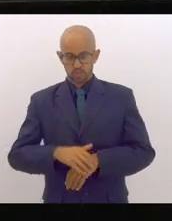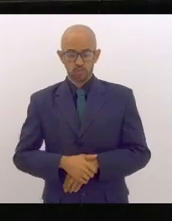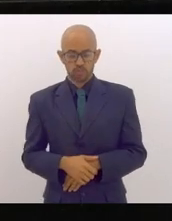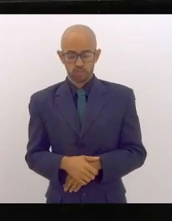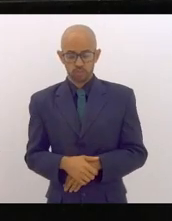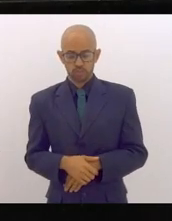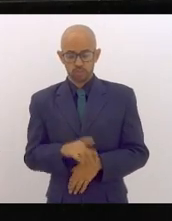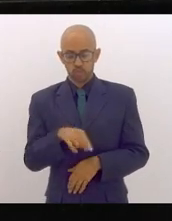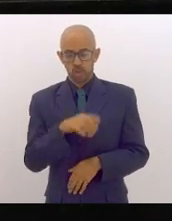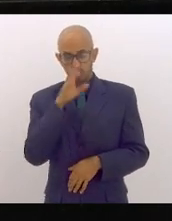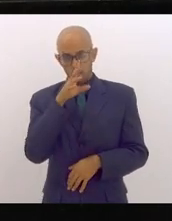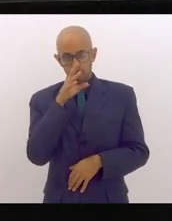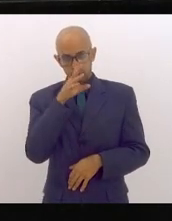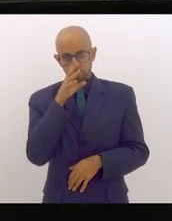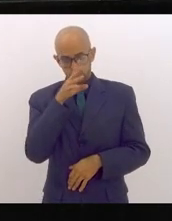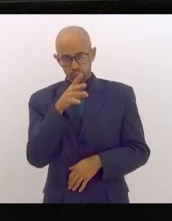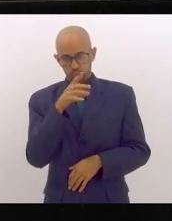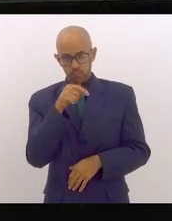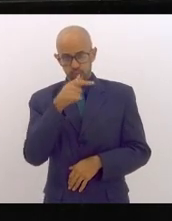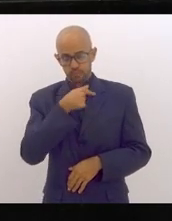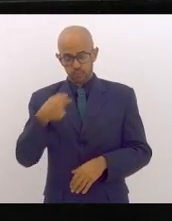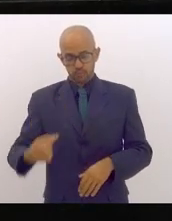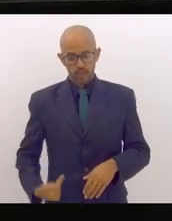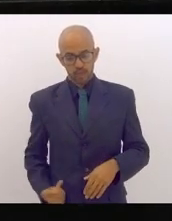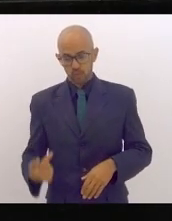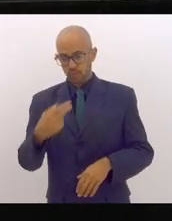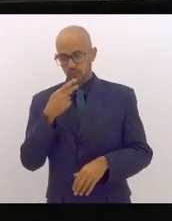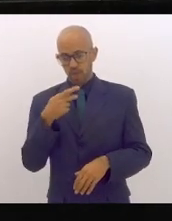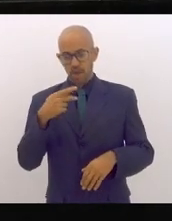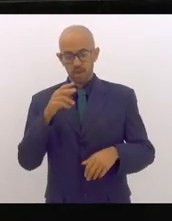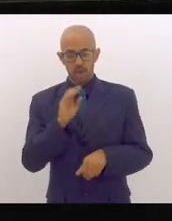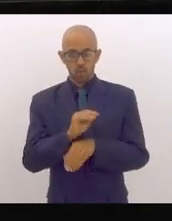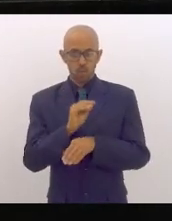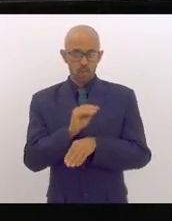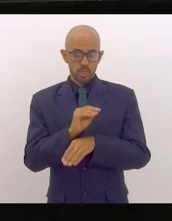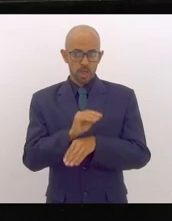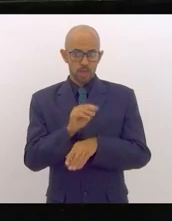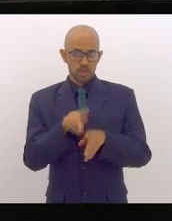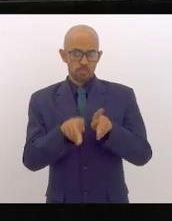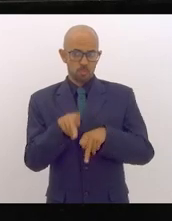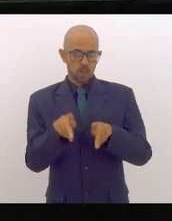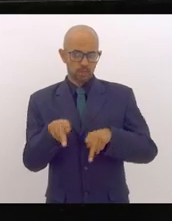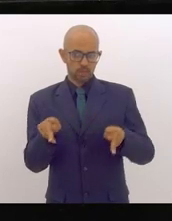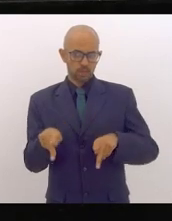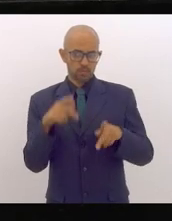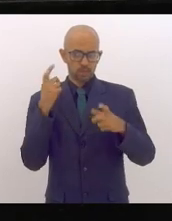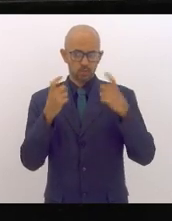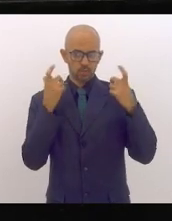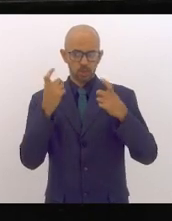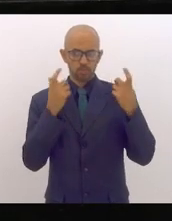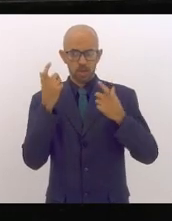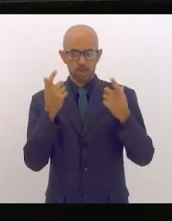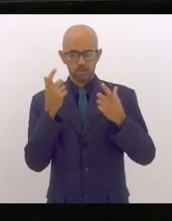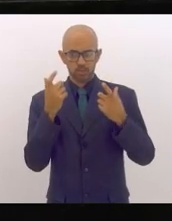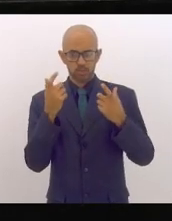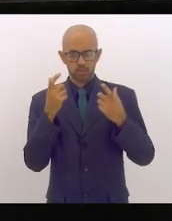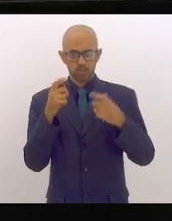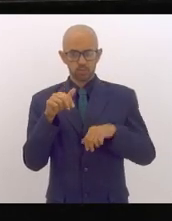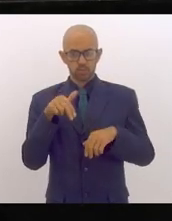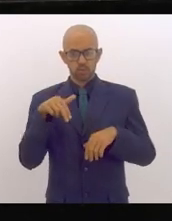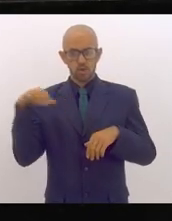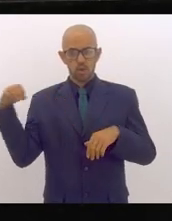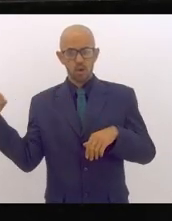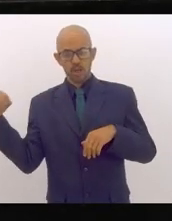é um absurdo um governador que diz que quer cuidar da população. Não, porque eu estou preocupado com a população do Noroeste,